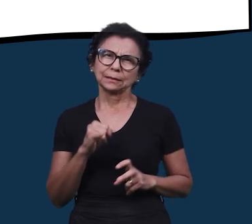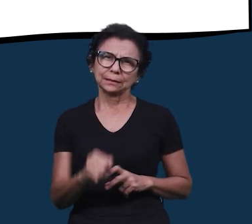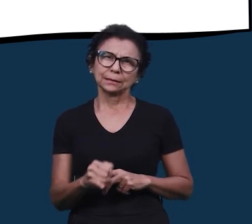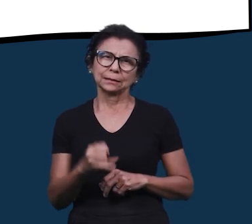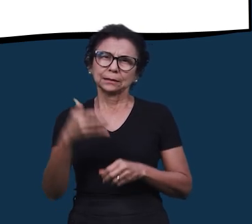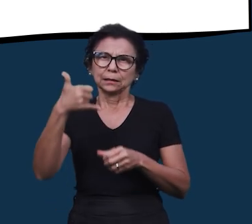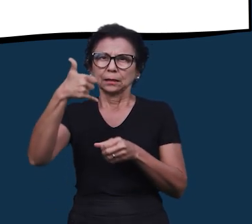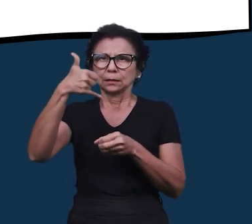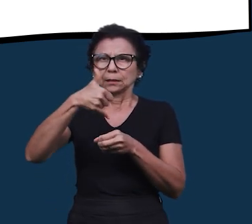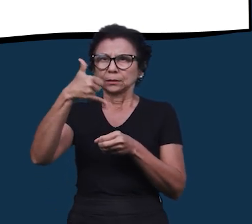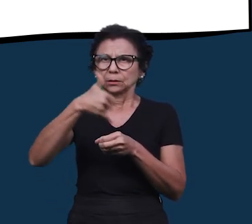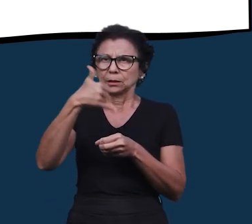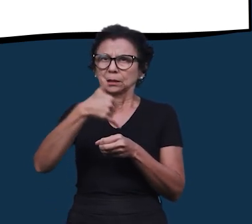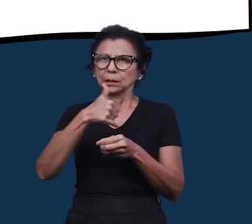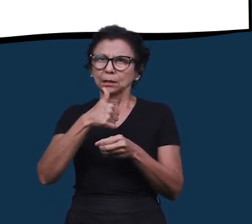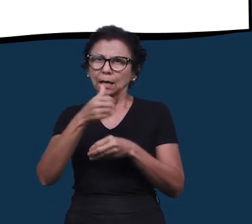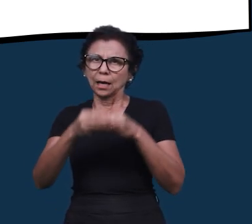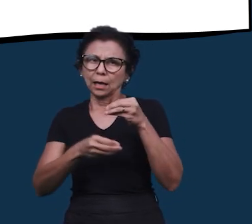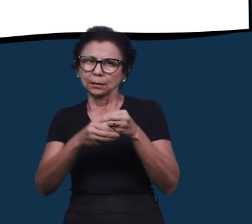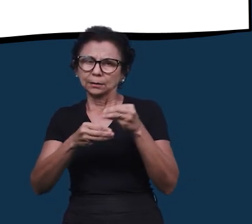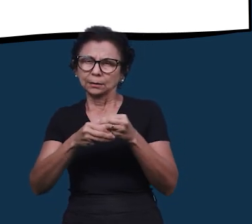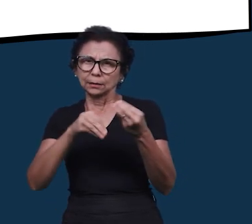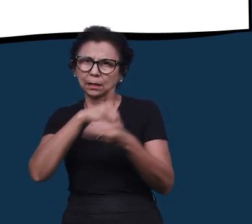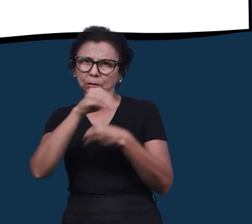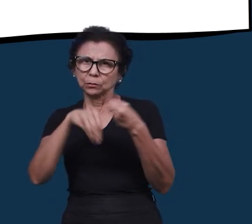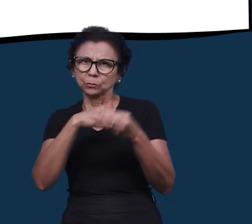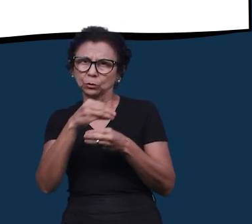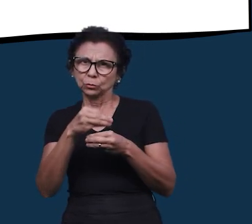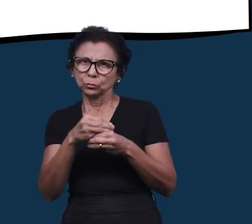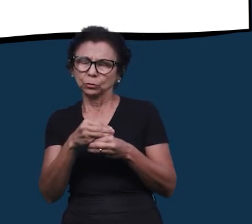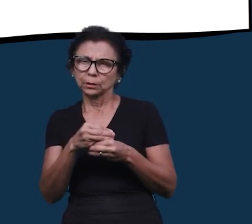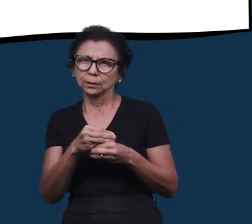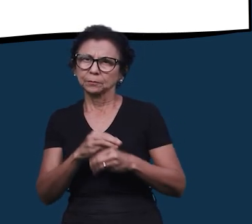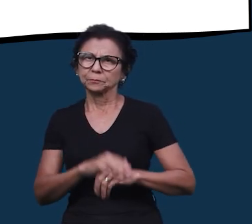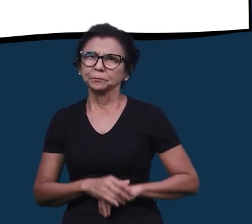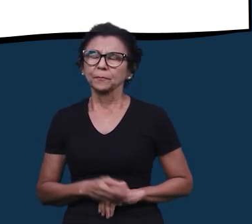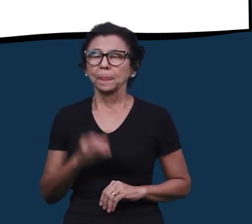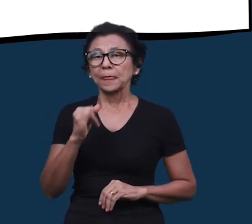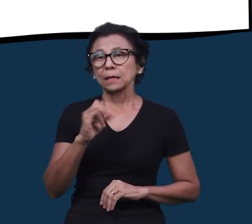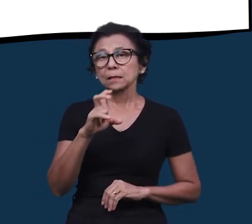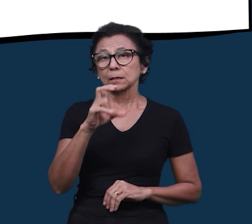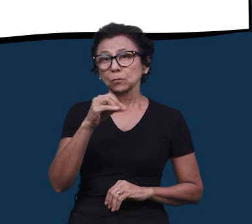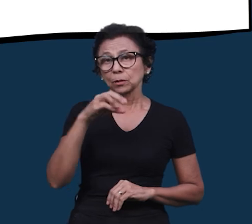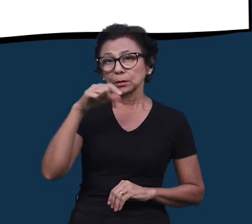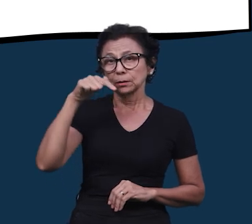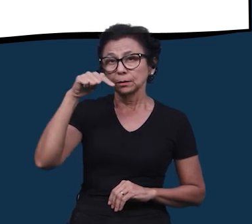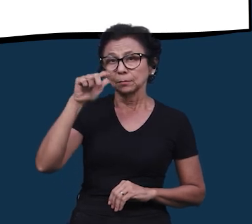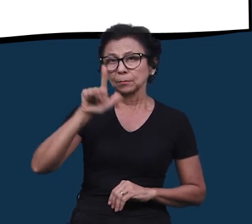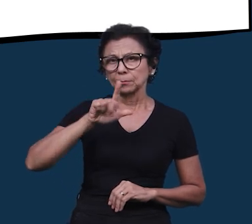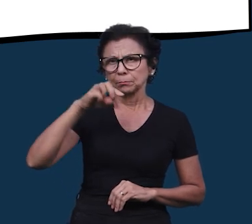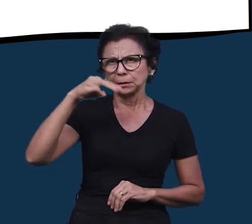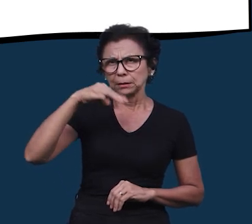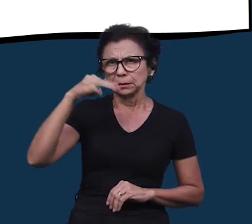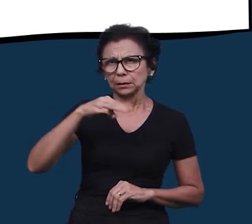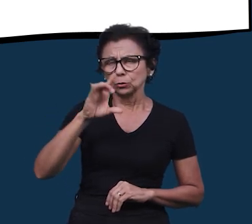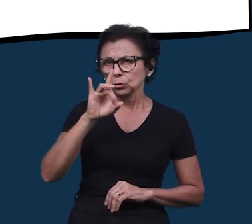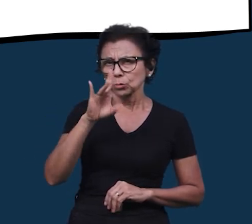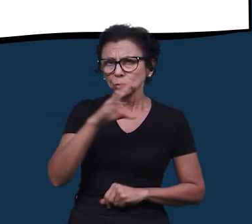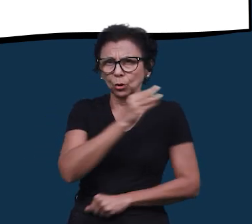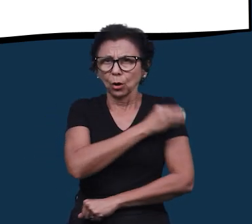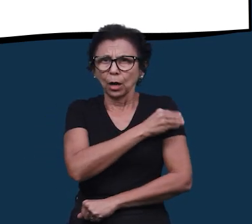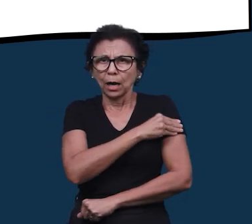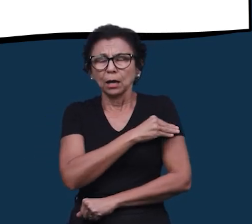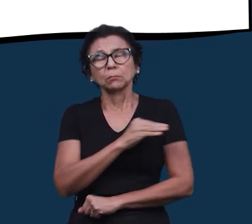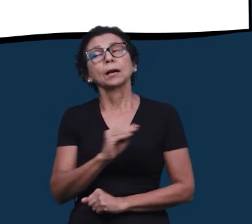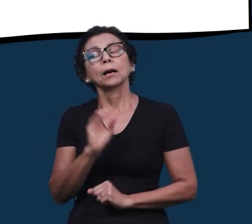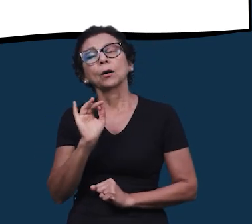gasolina está adulterada ou não. Como? Se esses 50 mililitros que eu tinha fosse todo álcool, seria